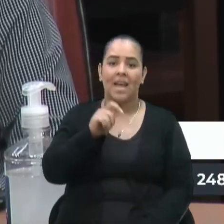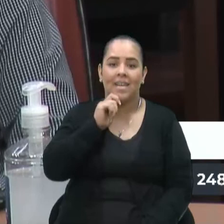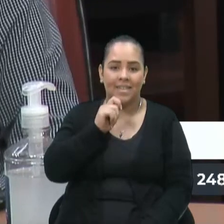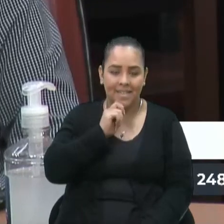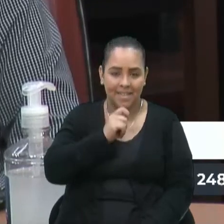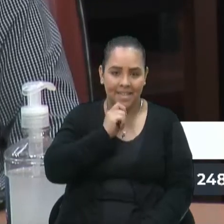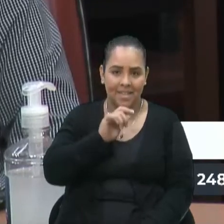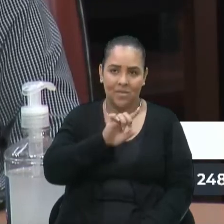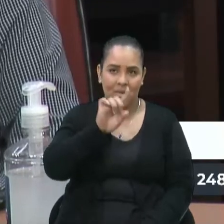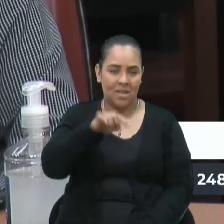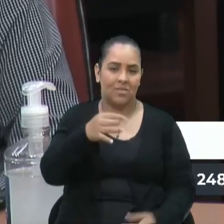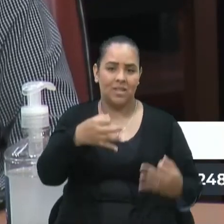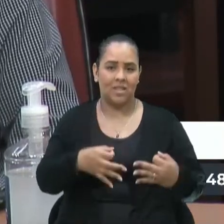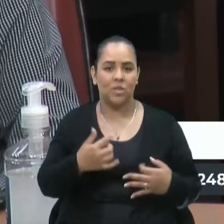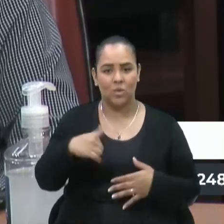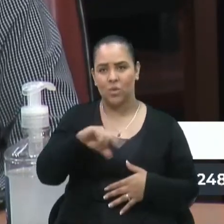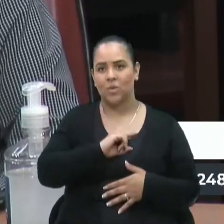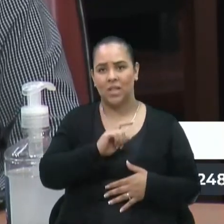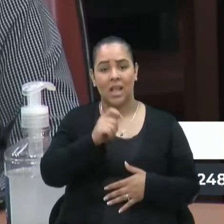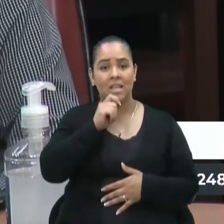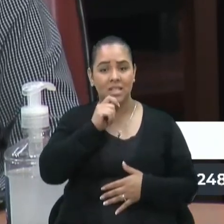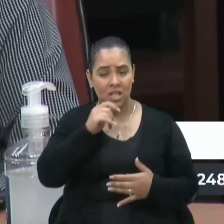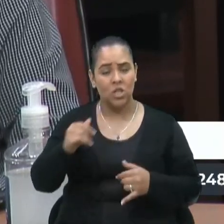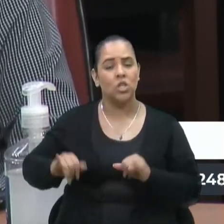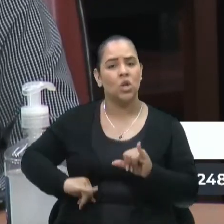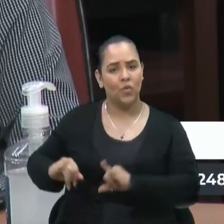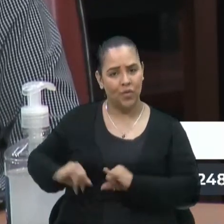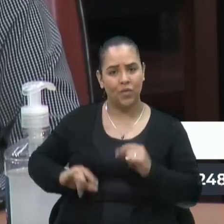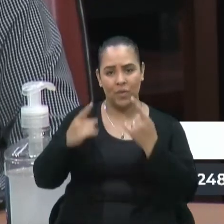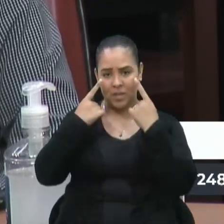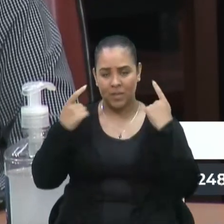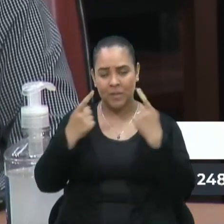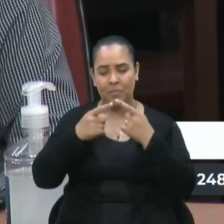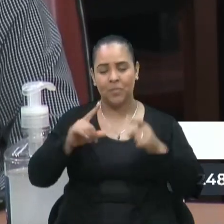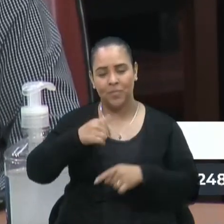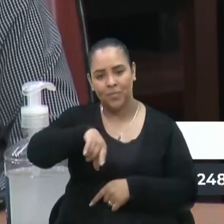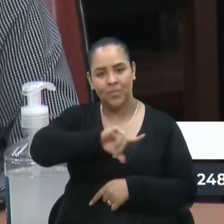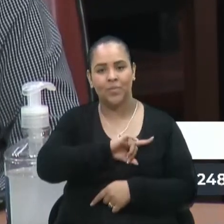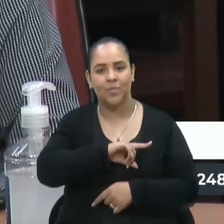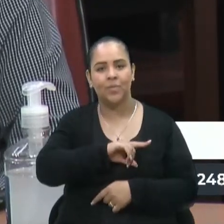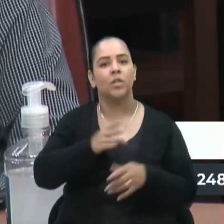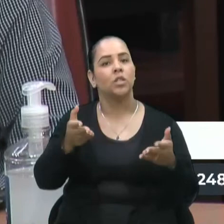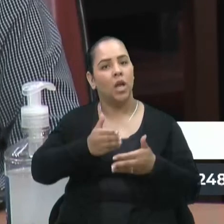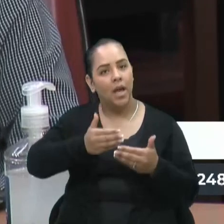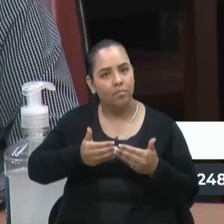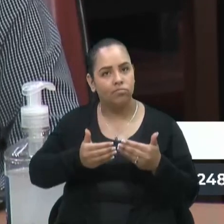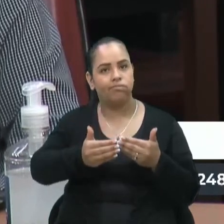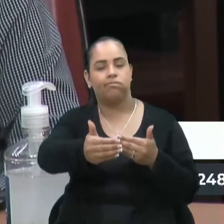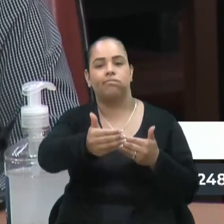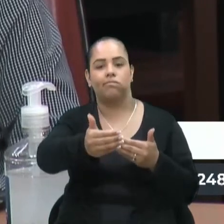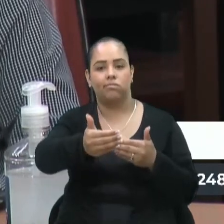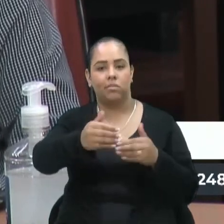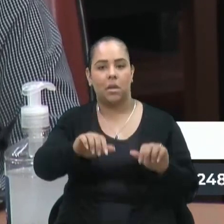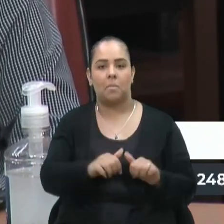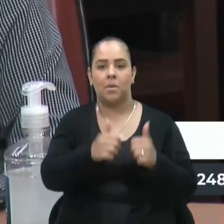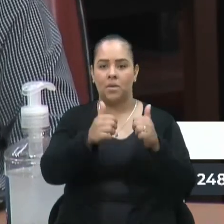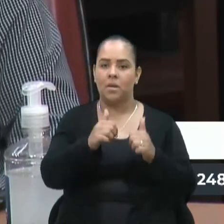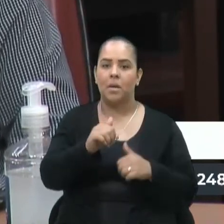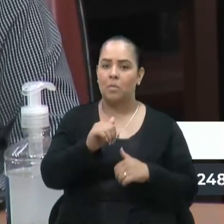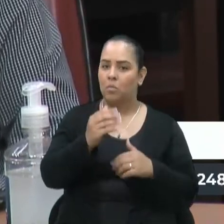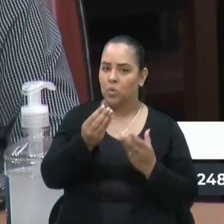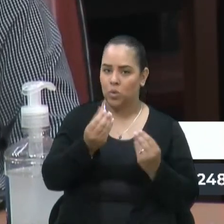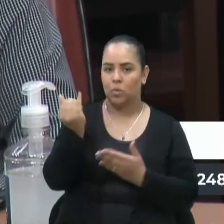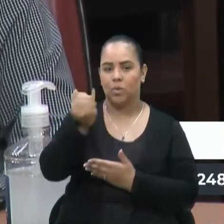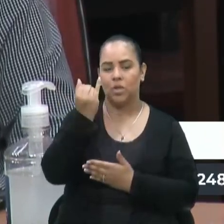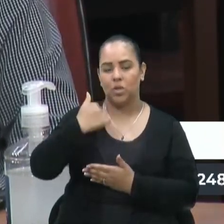obviamente, não é a situação ideal, a gente ainda sofre muito a violência, mas a gente já caminhou muito para melhorias e isso é muito importante que a